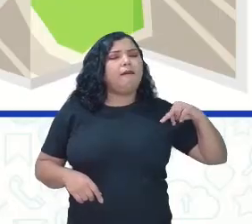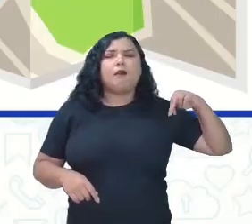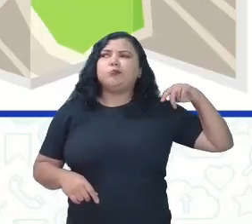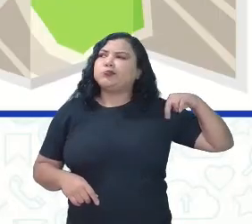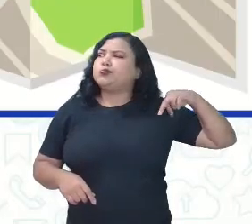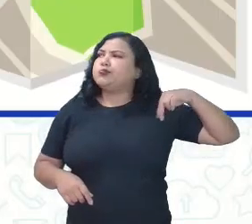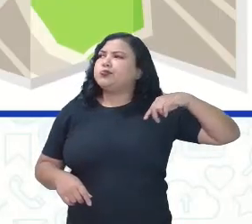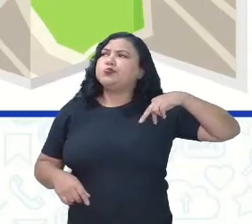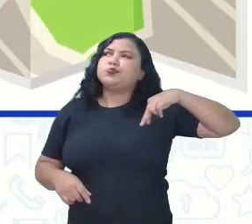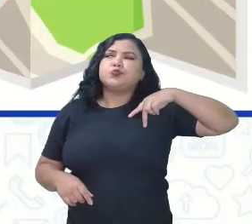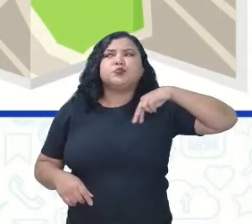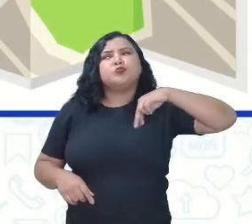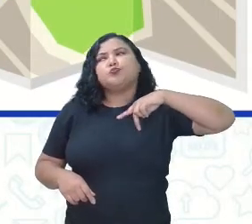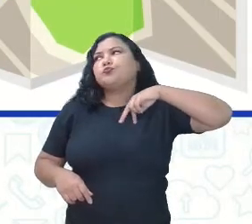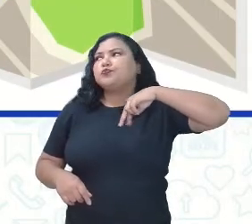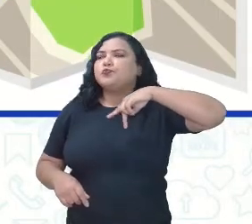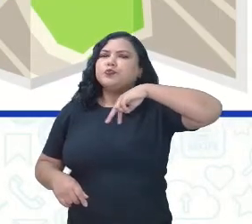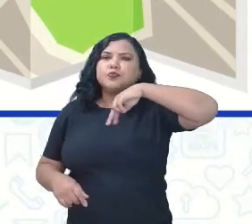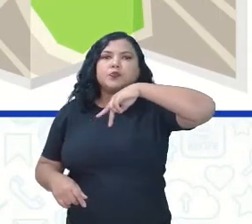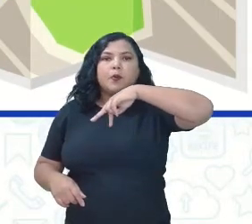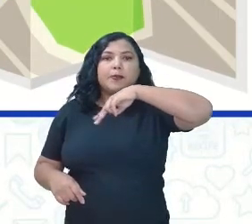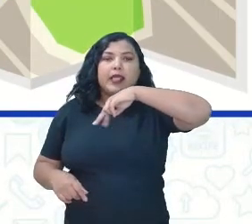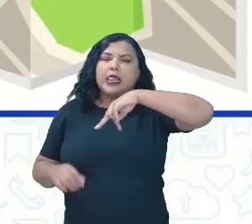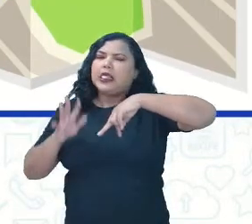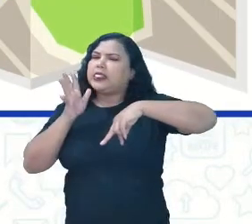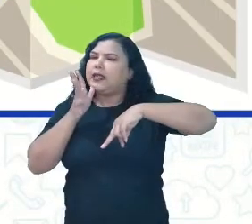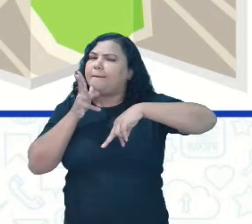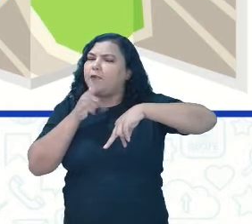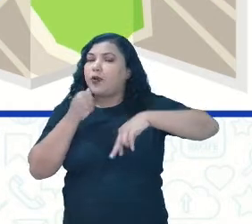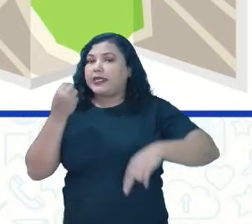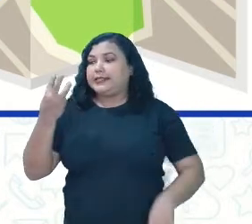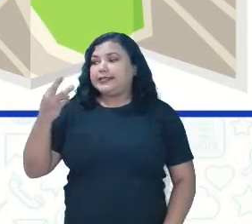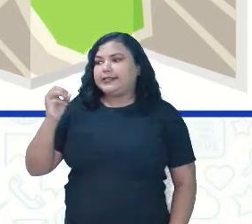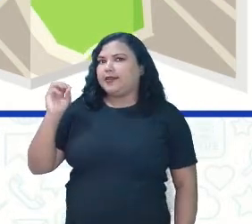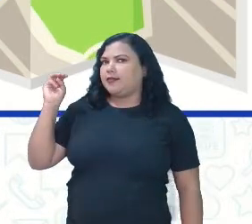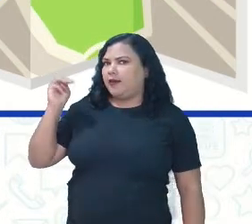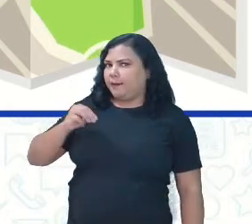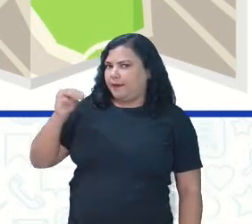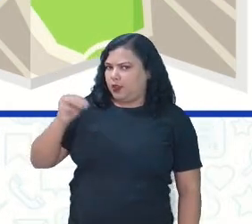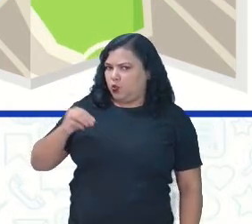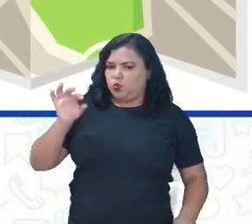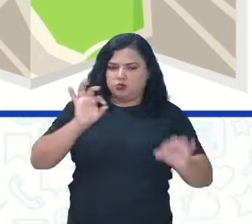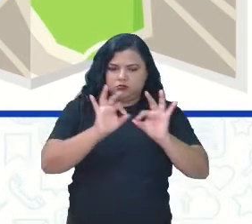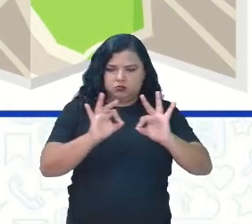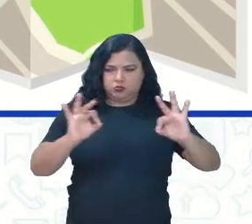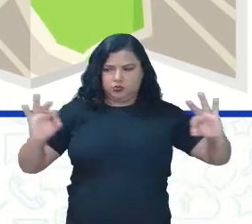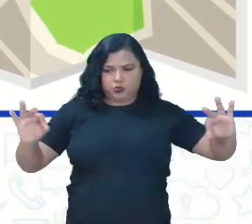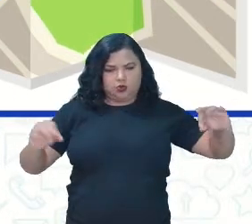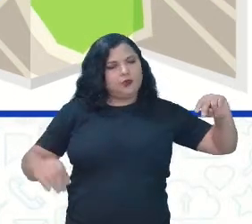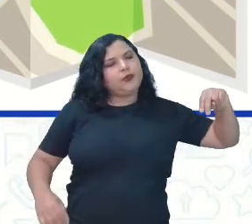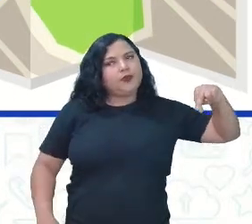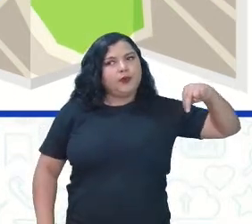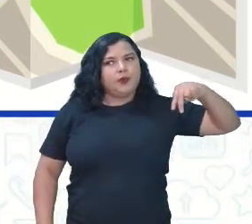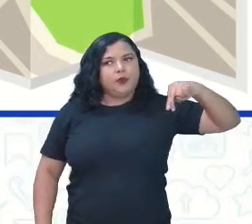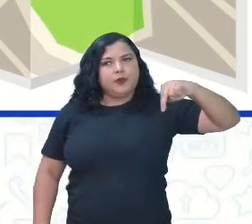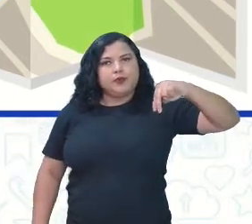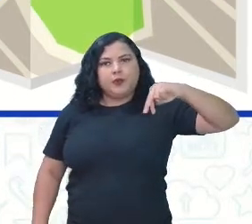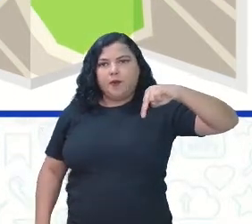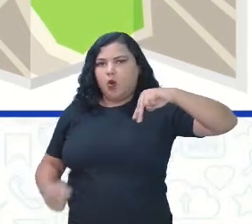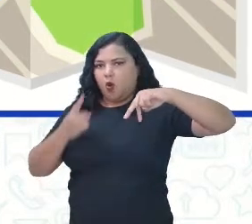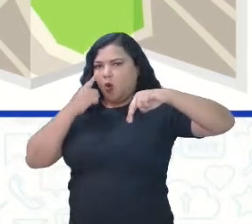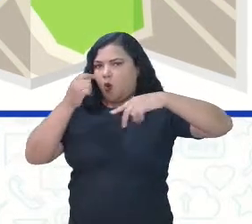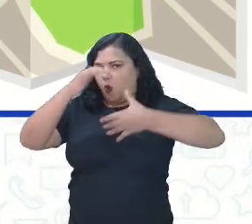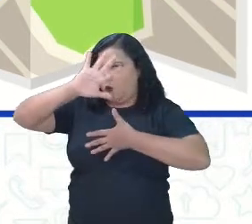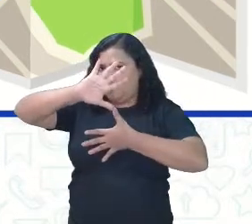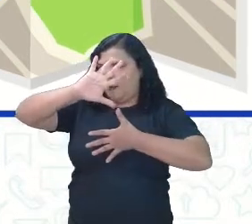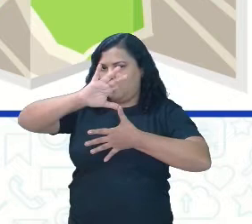uma certa distância e ele gasta 30 minutos para percorrer essa distância que está aí no mapa. Então,